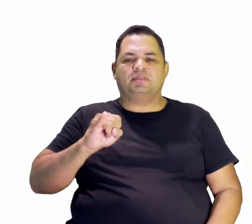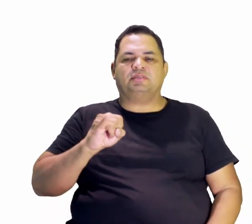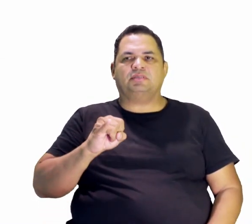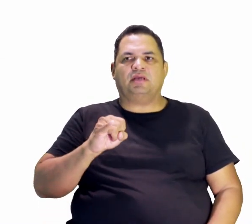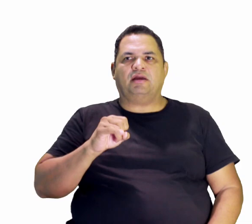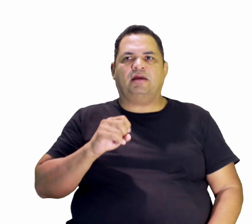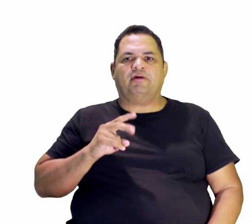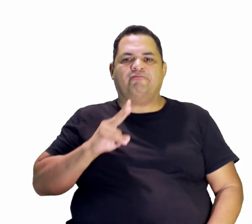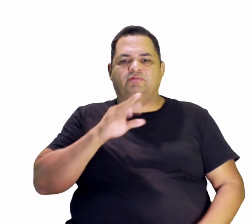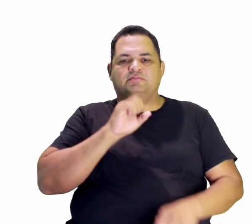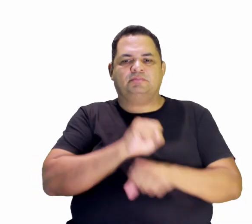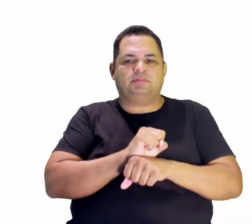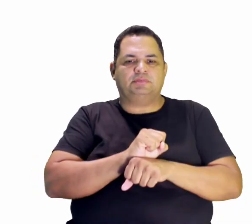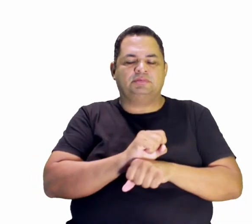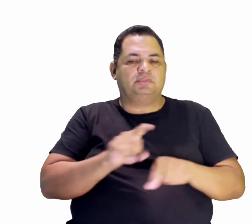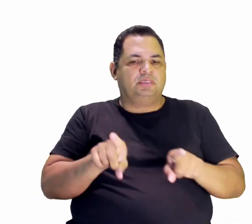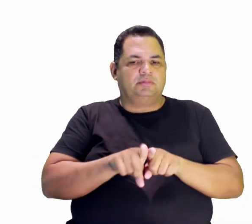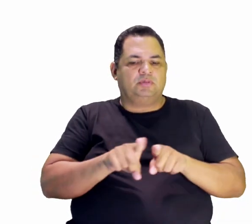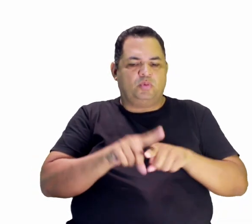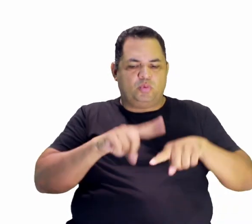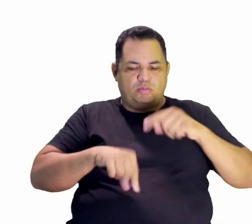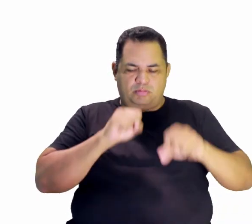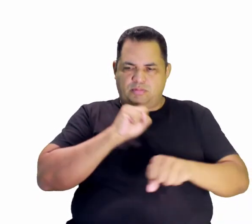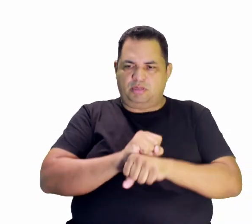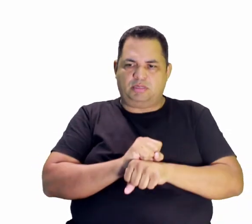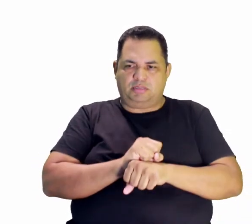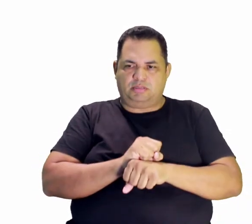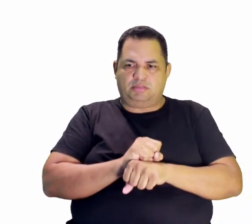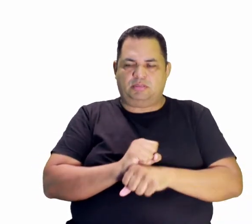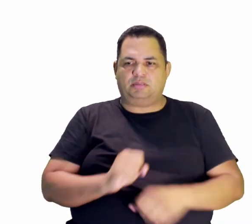para, também para, o corpo para.